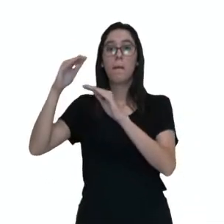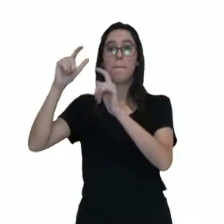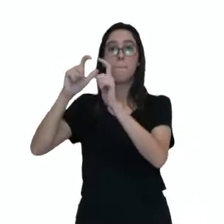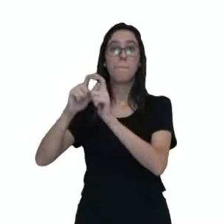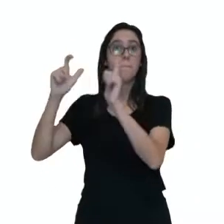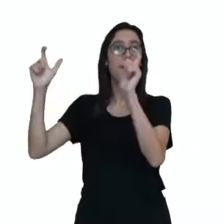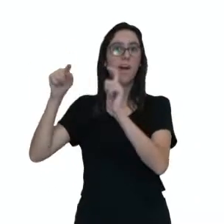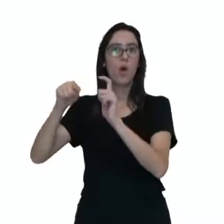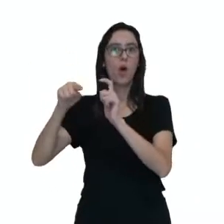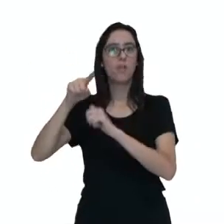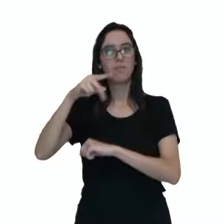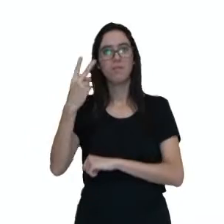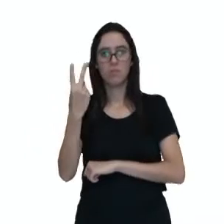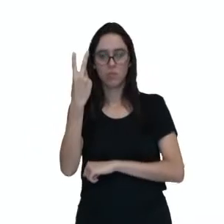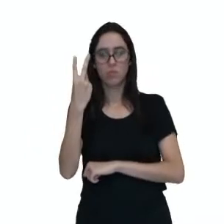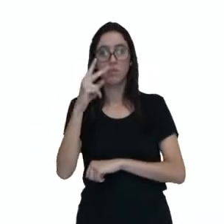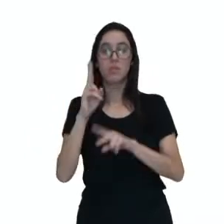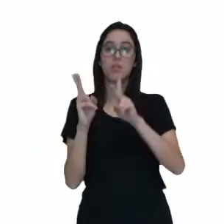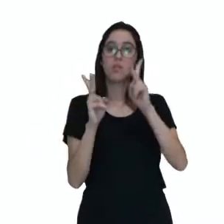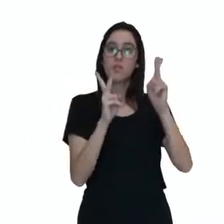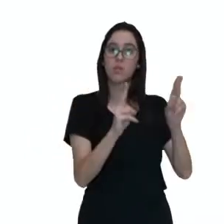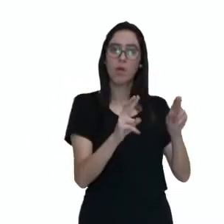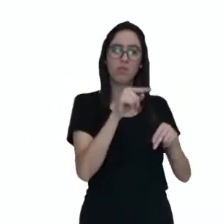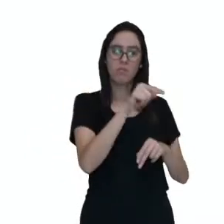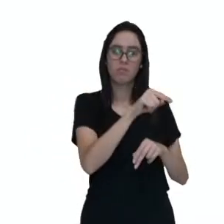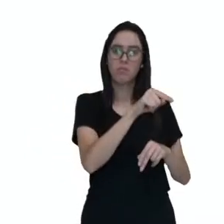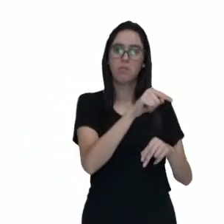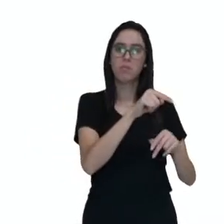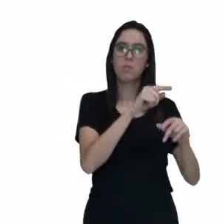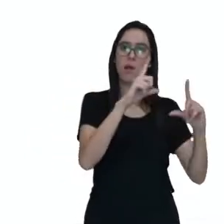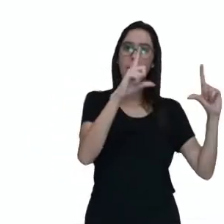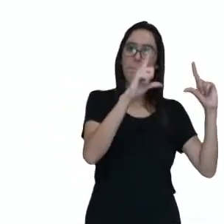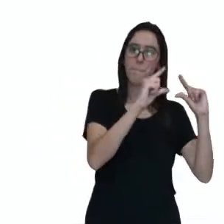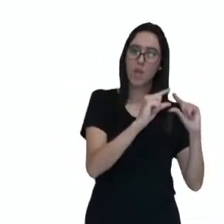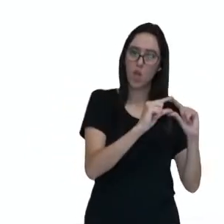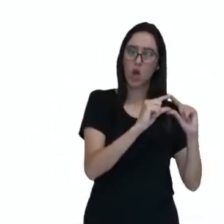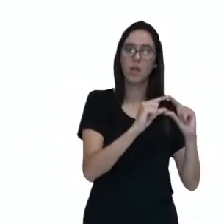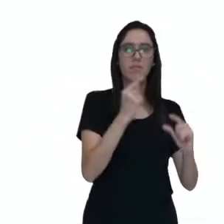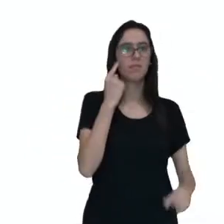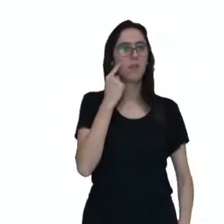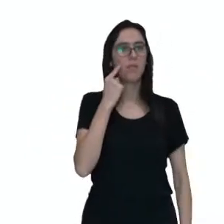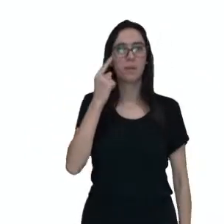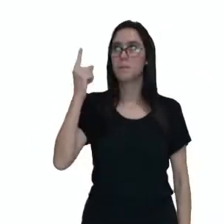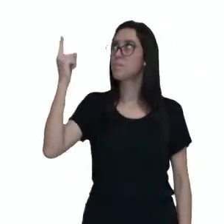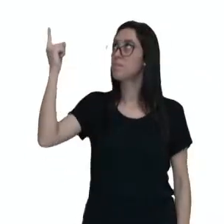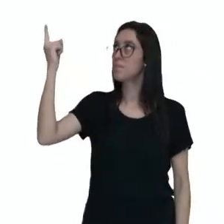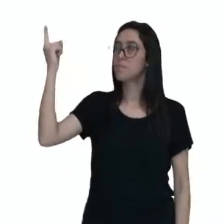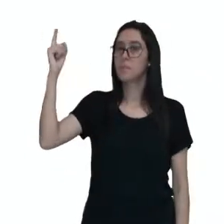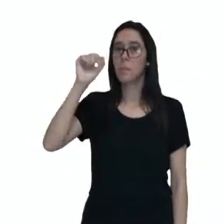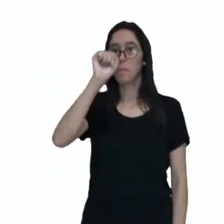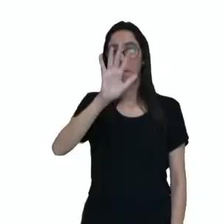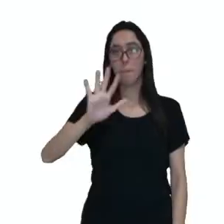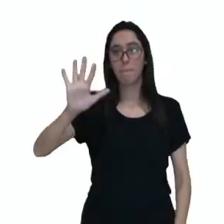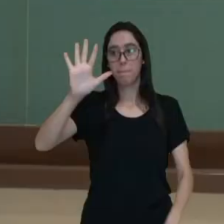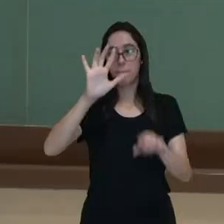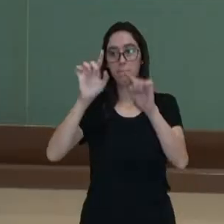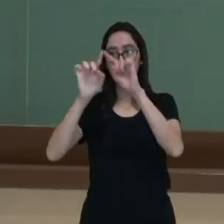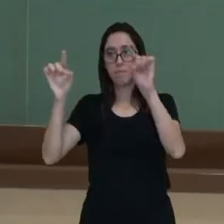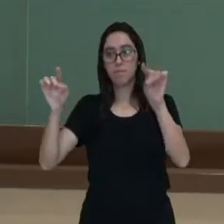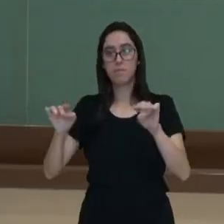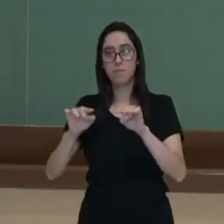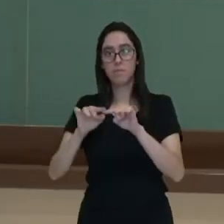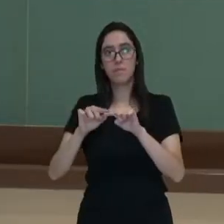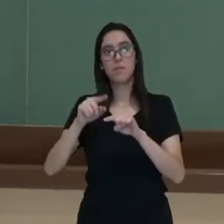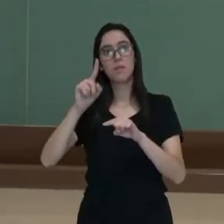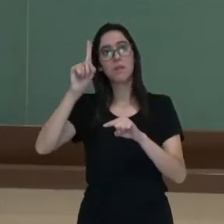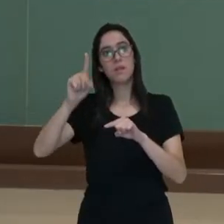é igual à área do quadrado menor mais a área do quadrado menor, ou seja, a área desse quadrado é igual à área